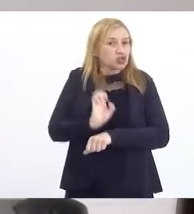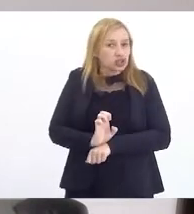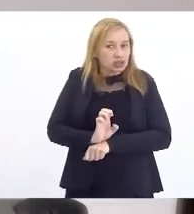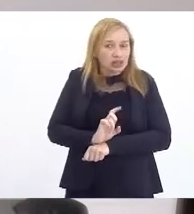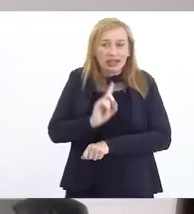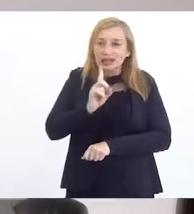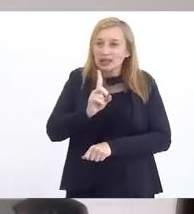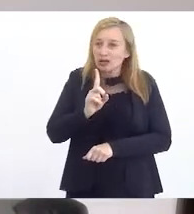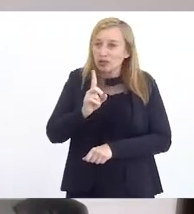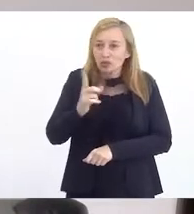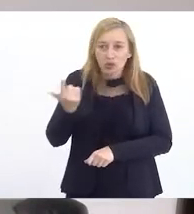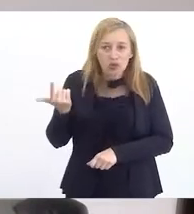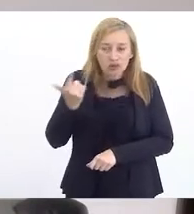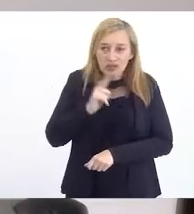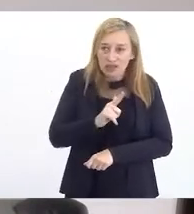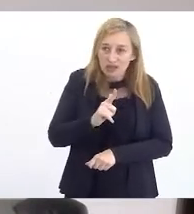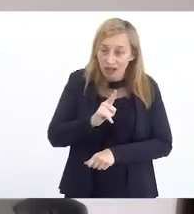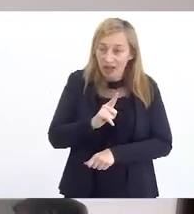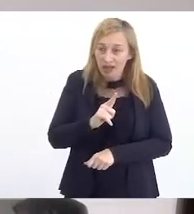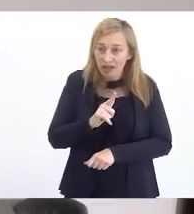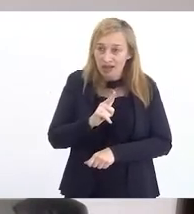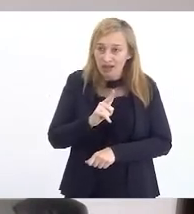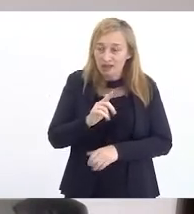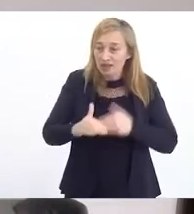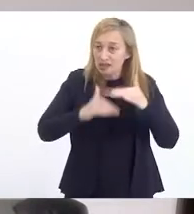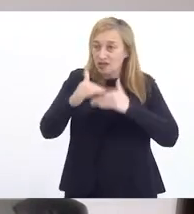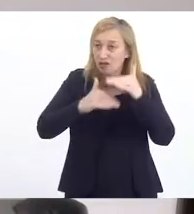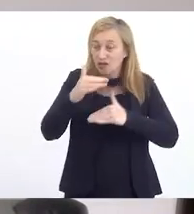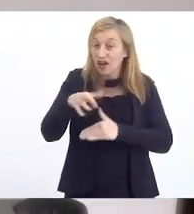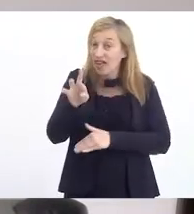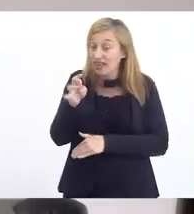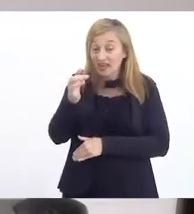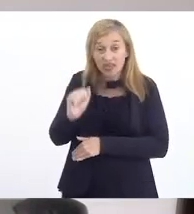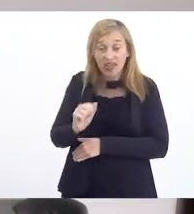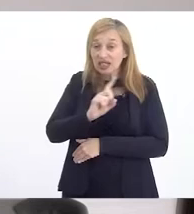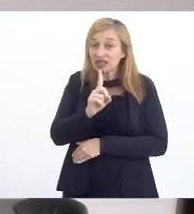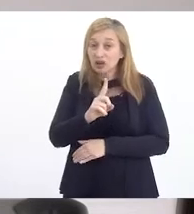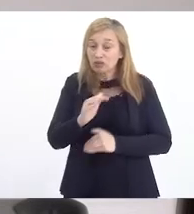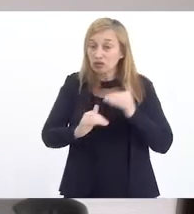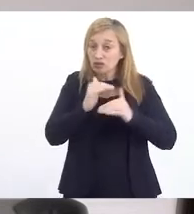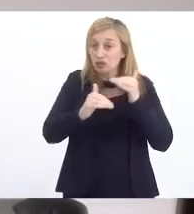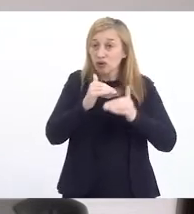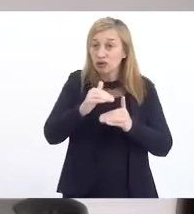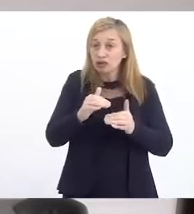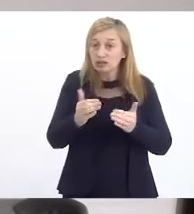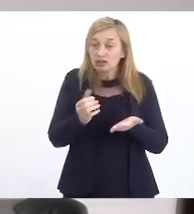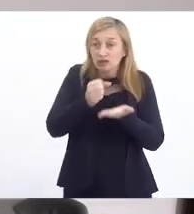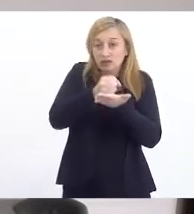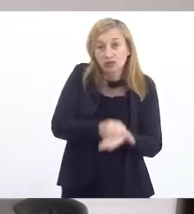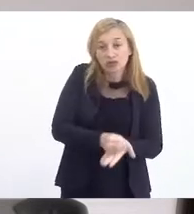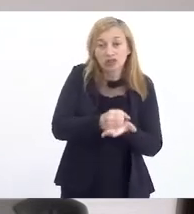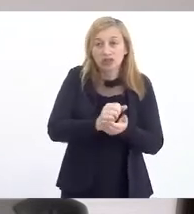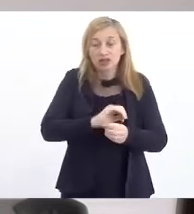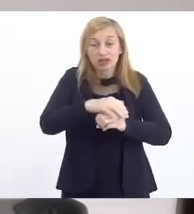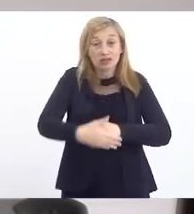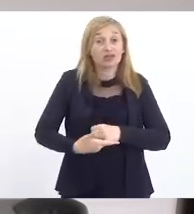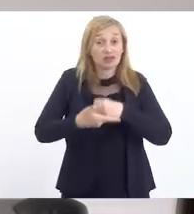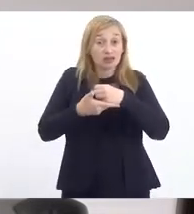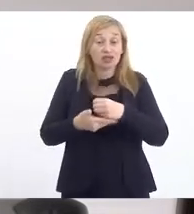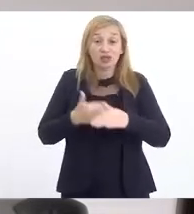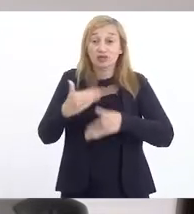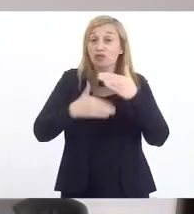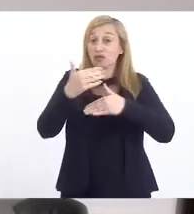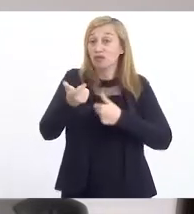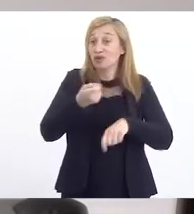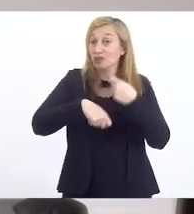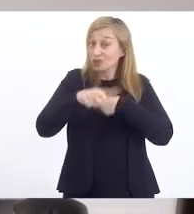se recupera, a receita não cresce, se não tiver uma forma sustentada de desenvolvimento econômico.